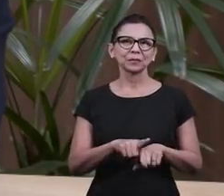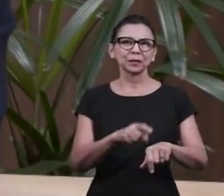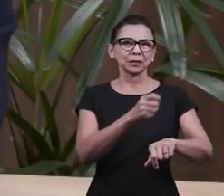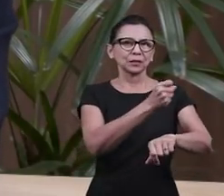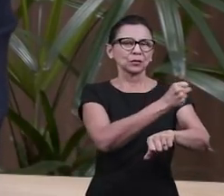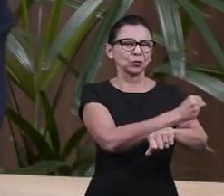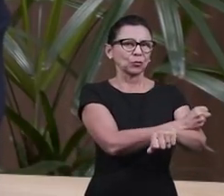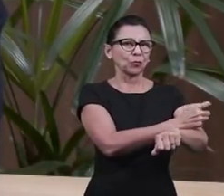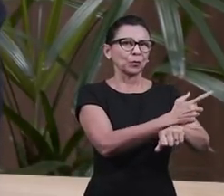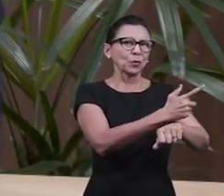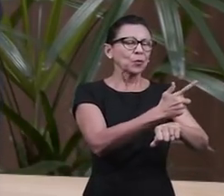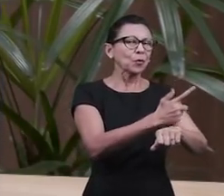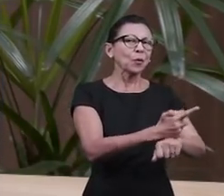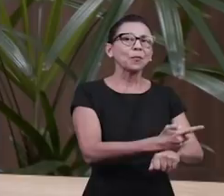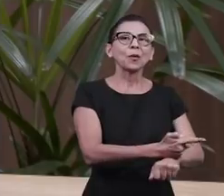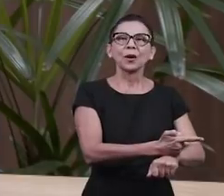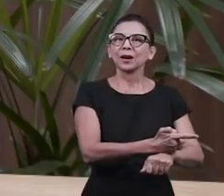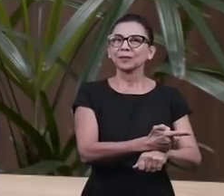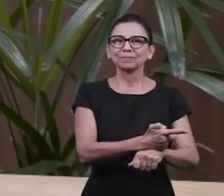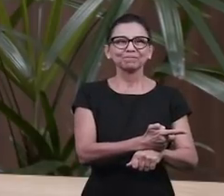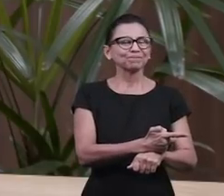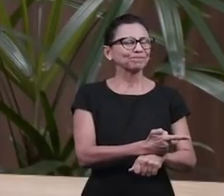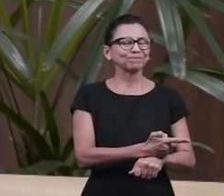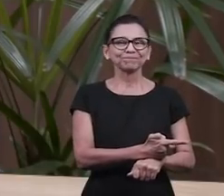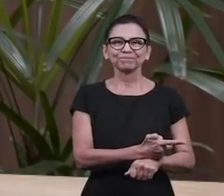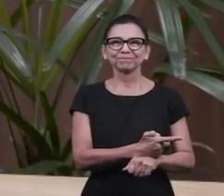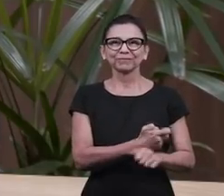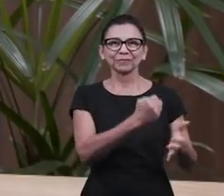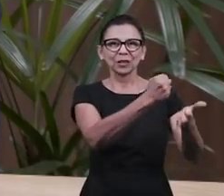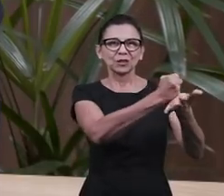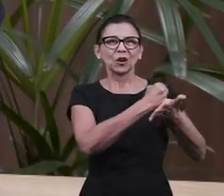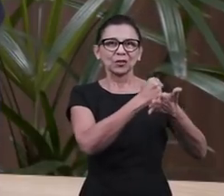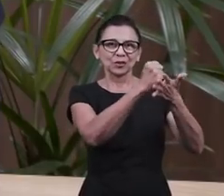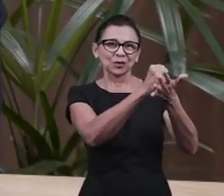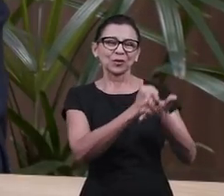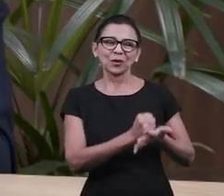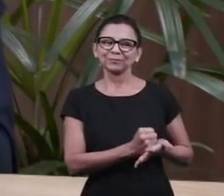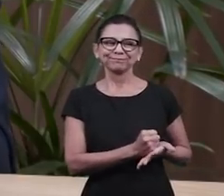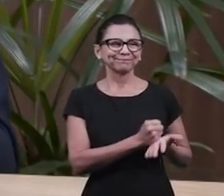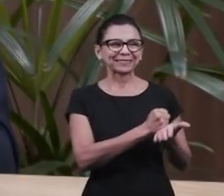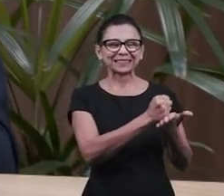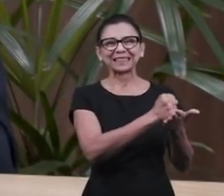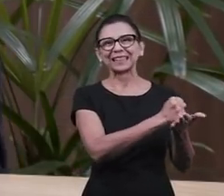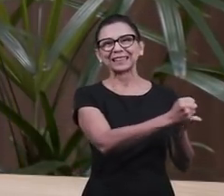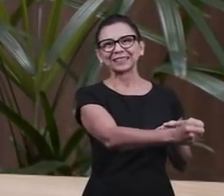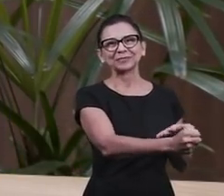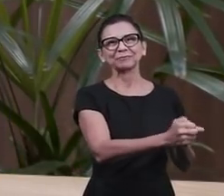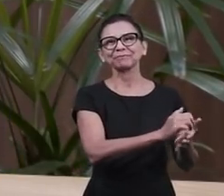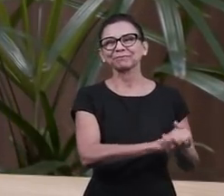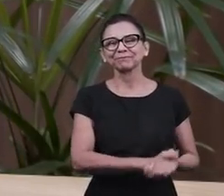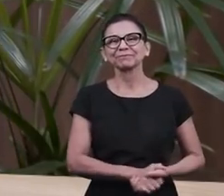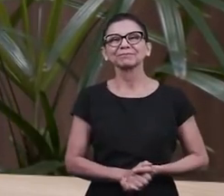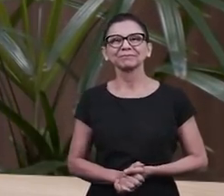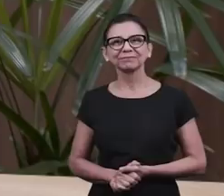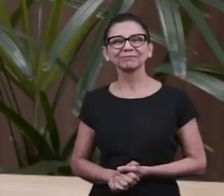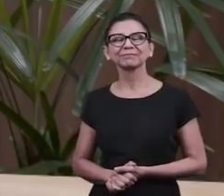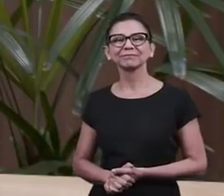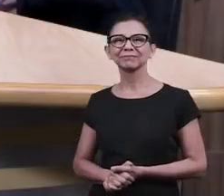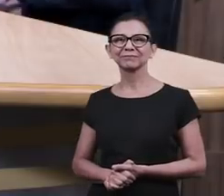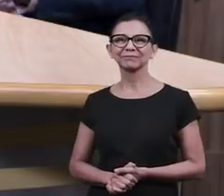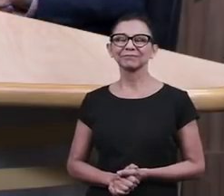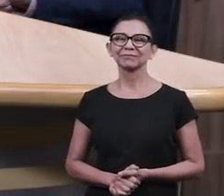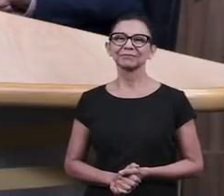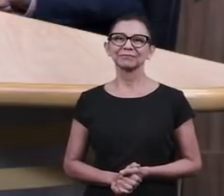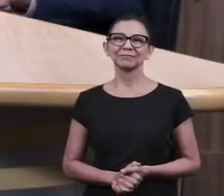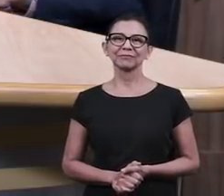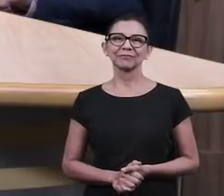Mas, de novo, um outro exemplo que eu gostaria de encerrar, nosso tempo está chegando, né? Aqui já demos 2 exemplos, né? Antes que o mal vem,